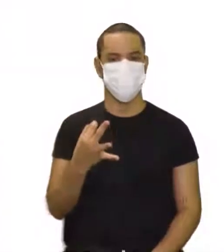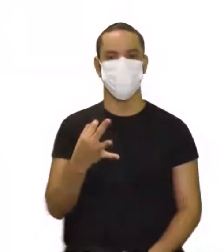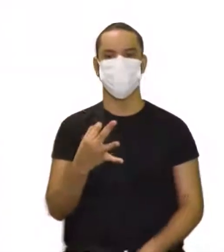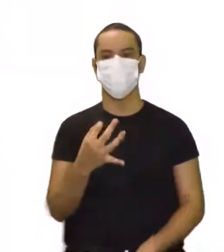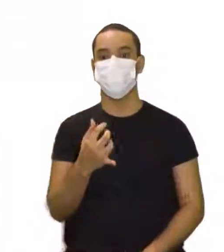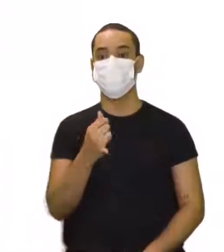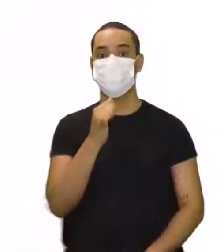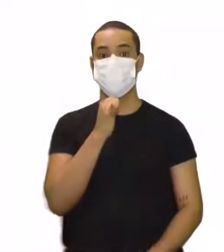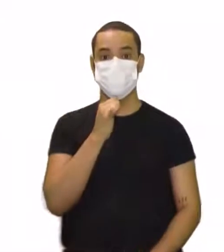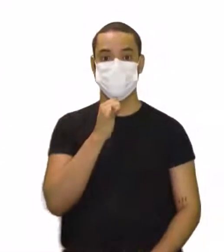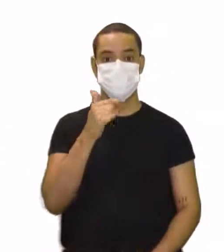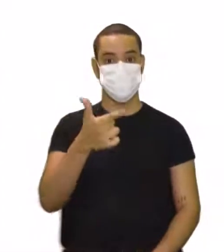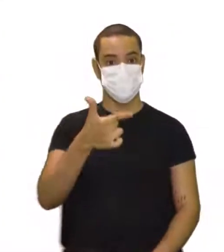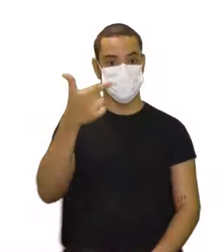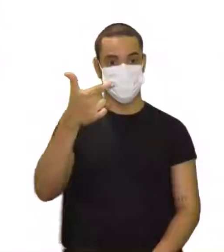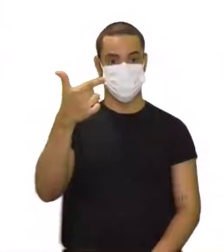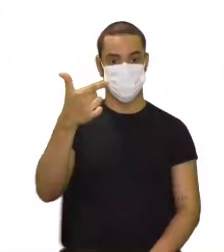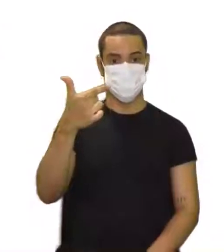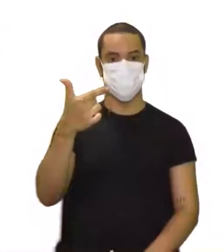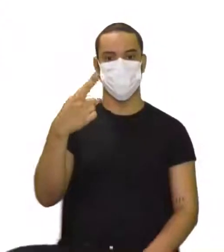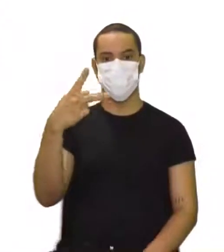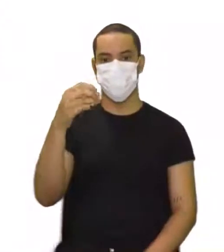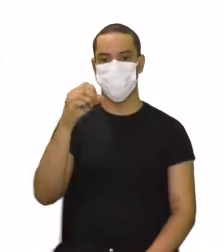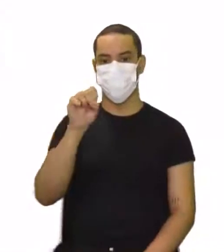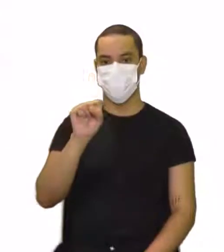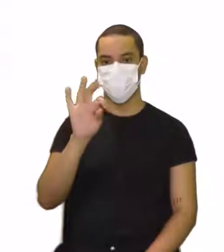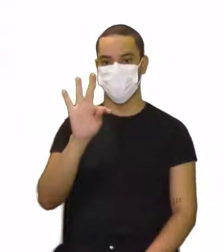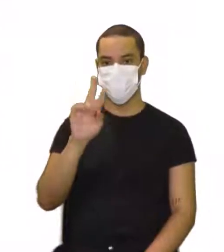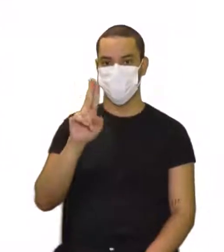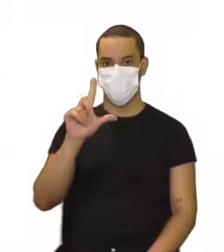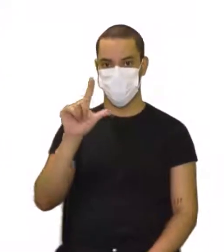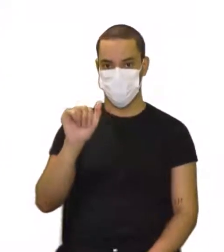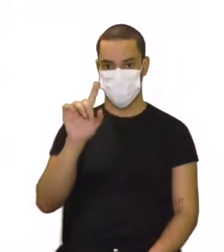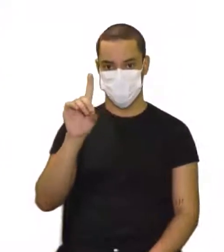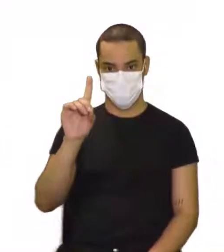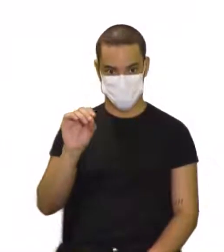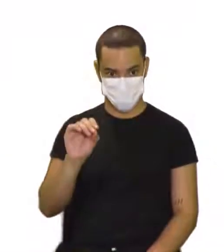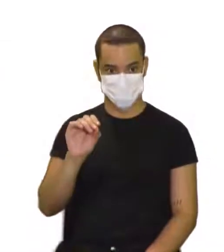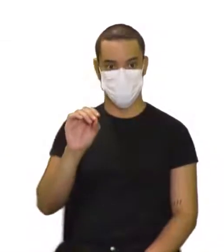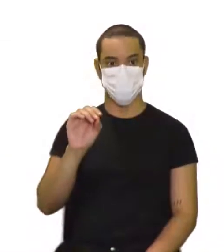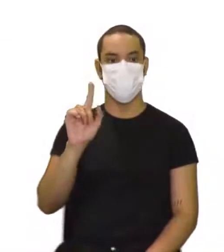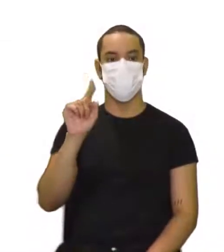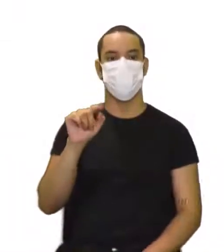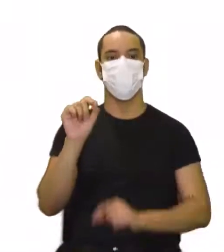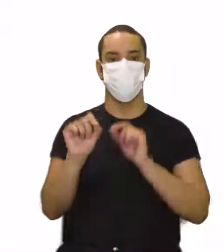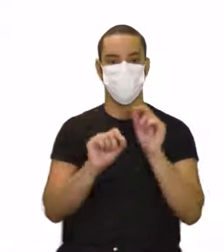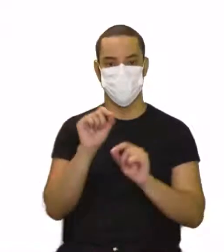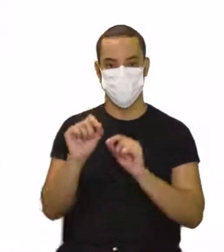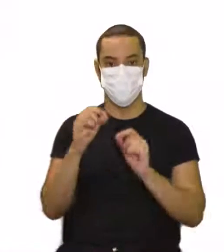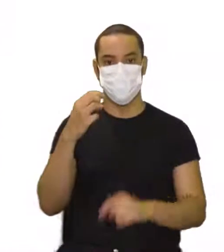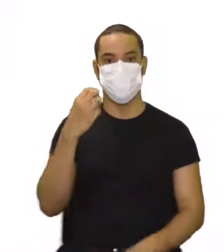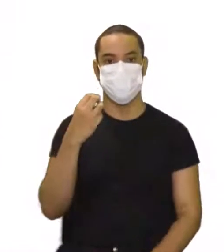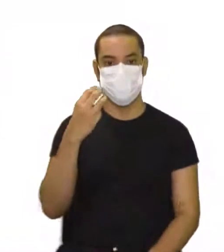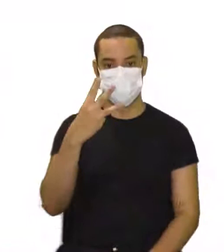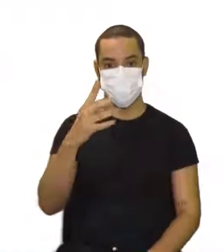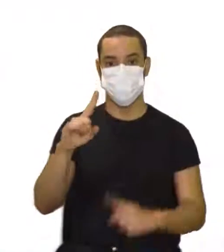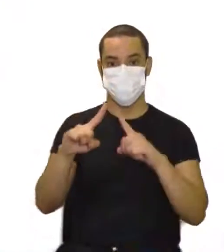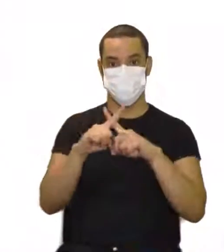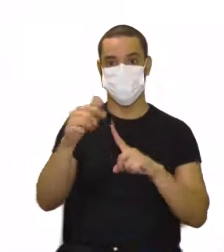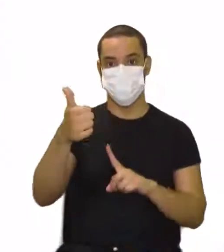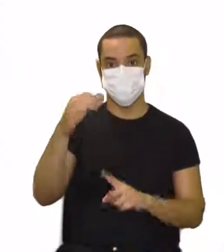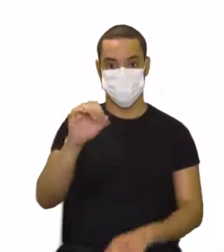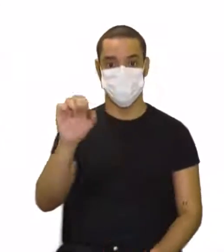do segundo postulado é que o valor da velocidade da luz, que é 300 milhões de metros